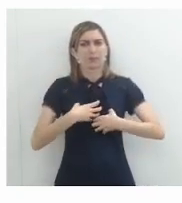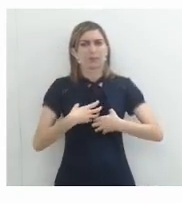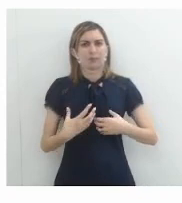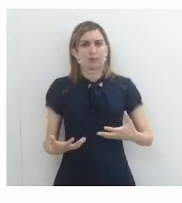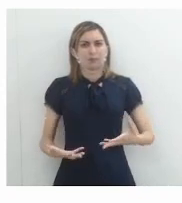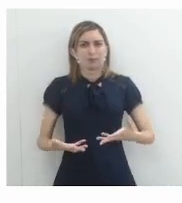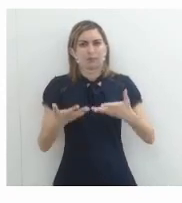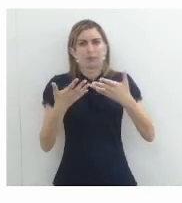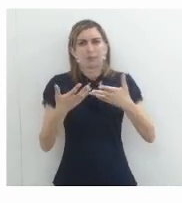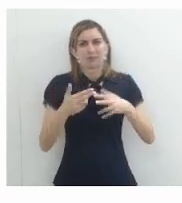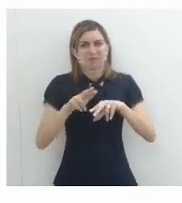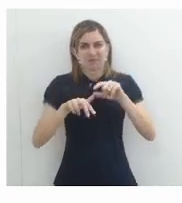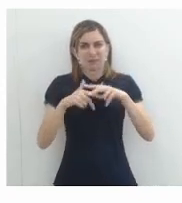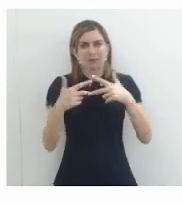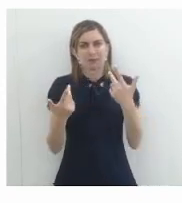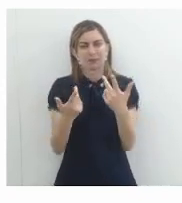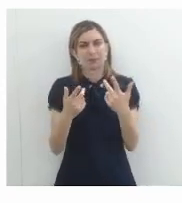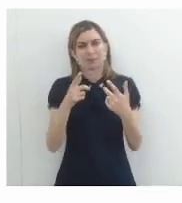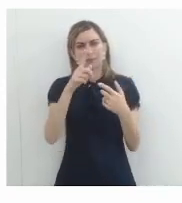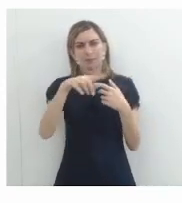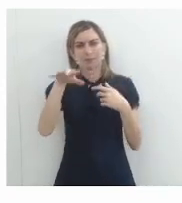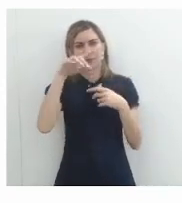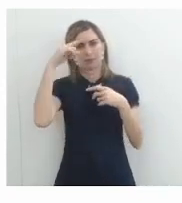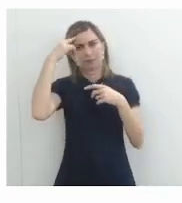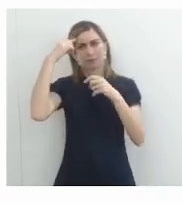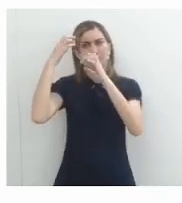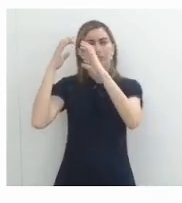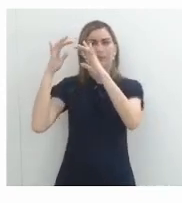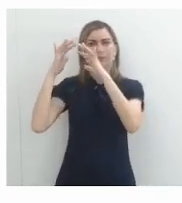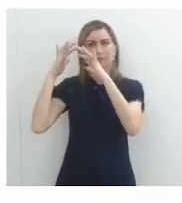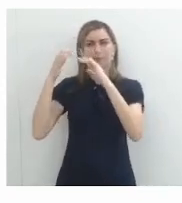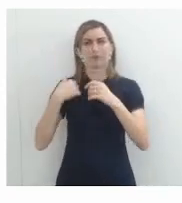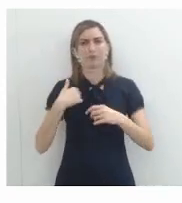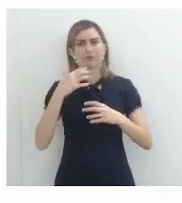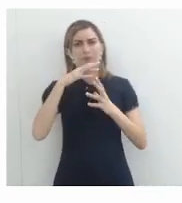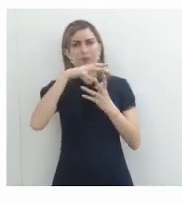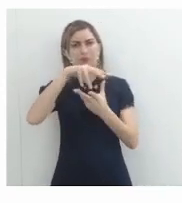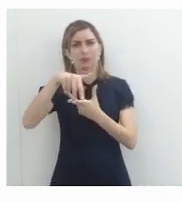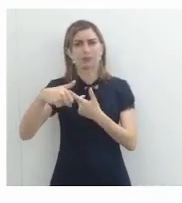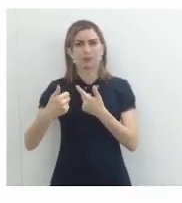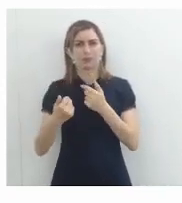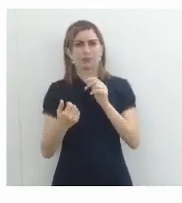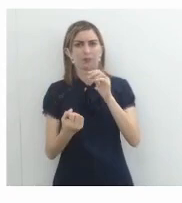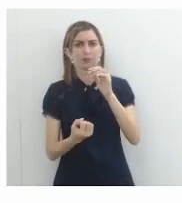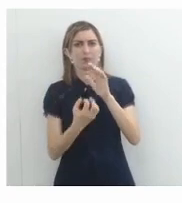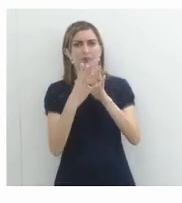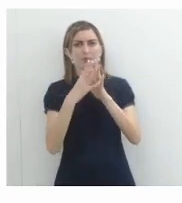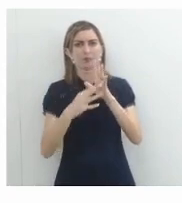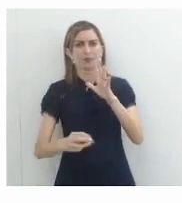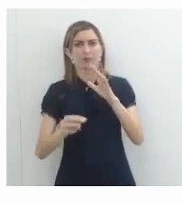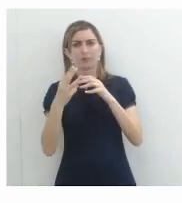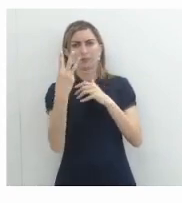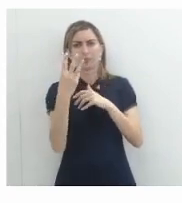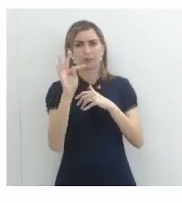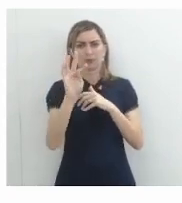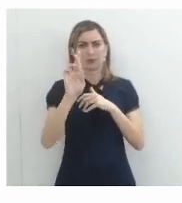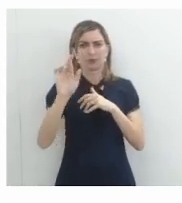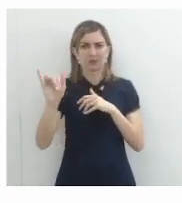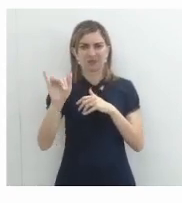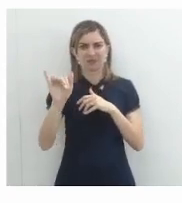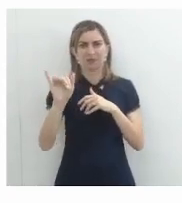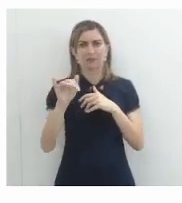dos objetos. É na mente humana que o mundo tridimensional ganha o seu significado.